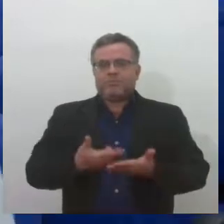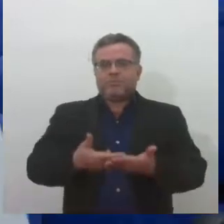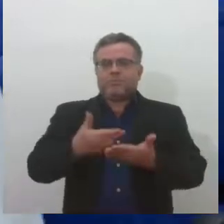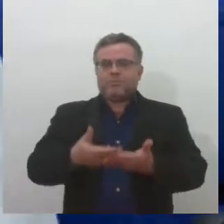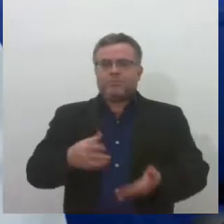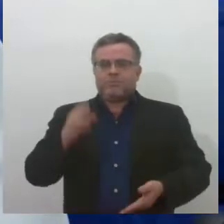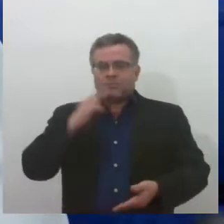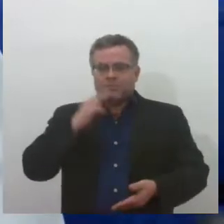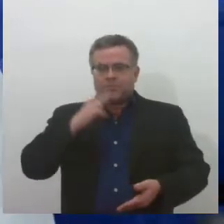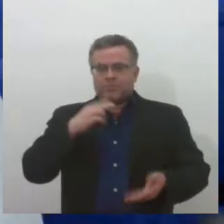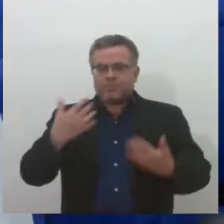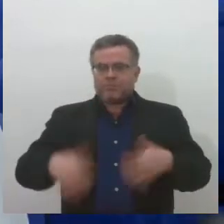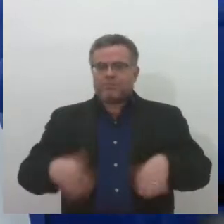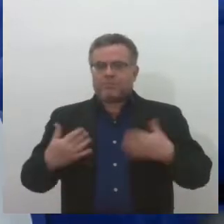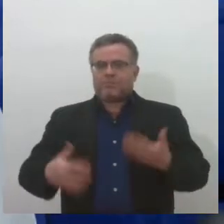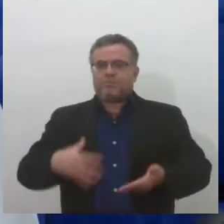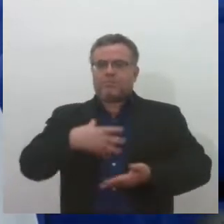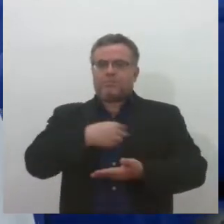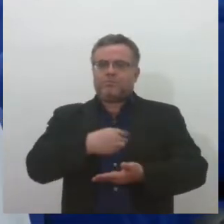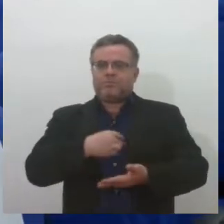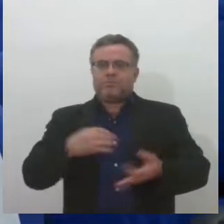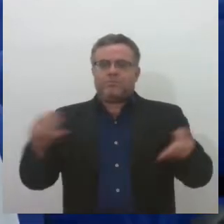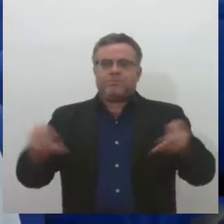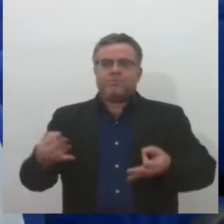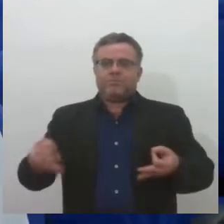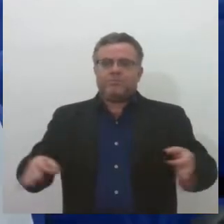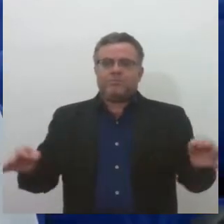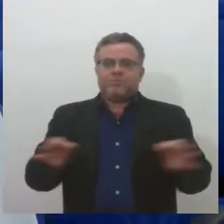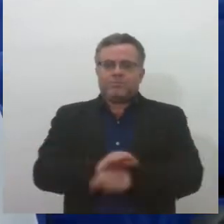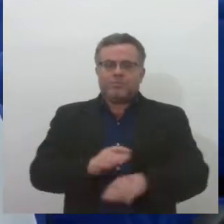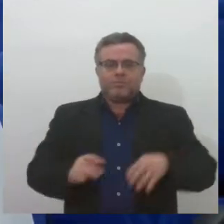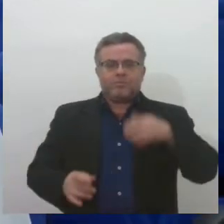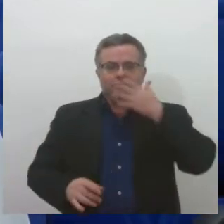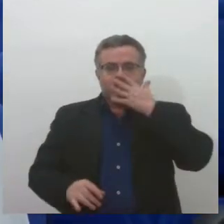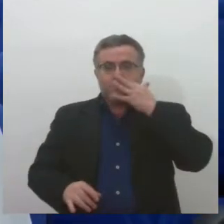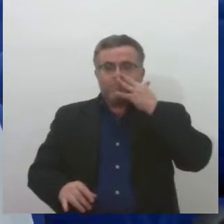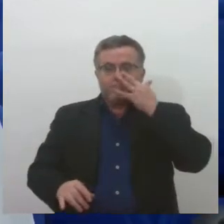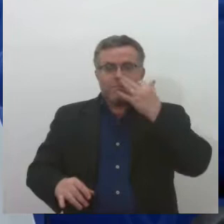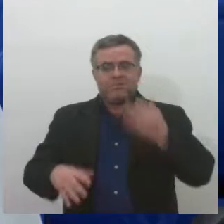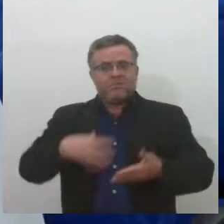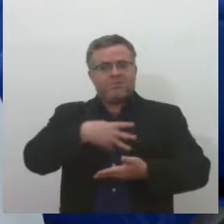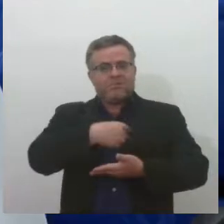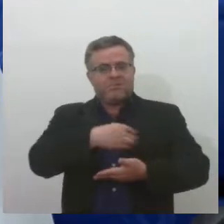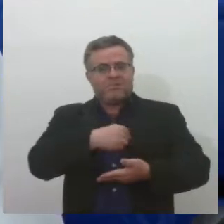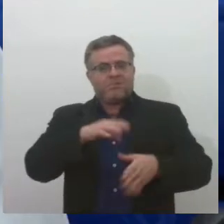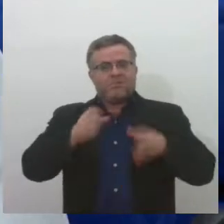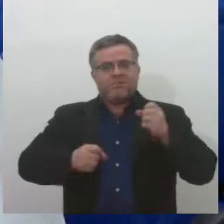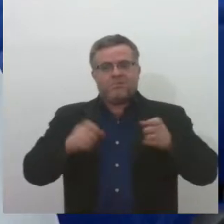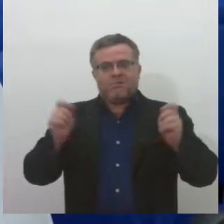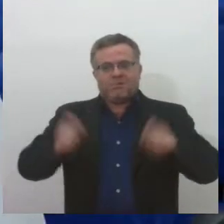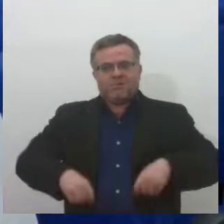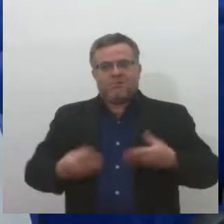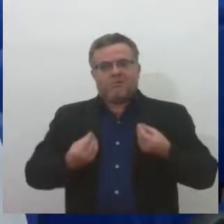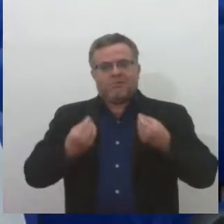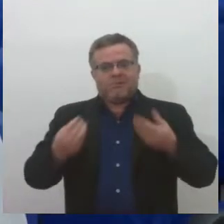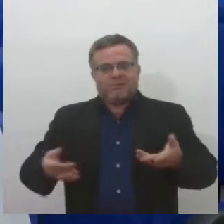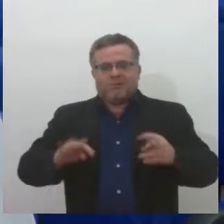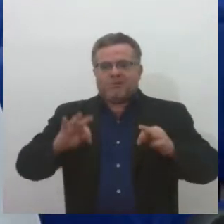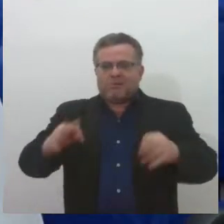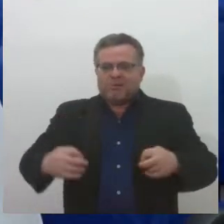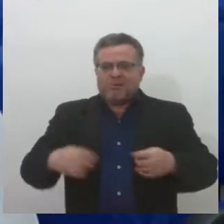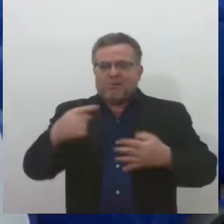Neonatal a perna Ele é completo né então ele é um leite que a gente vai fornecer todos os sais minerais que vai ver